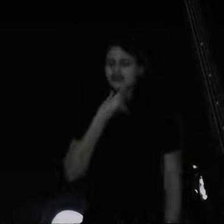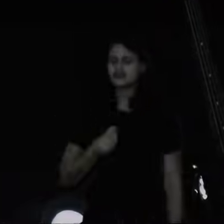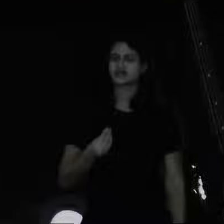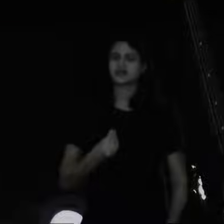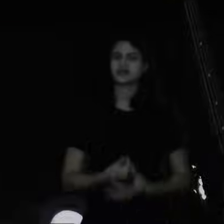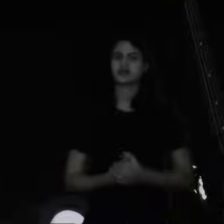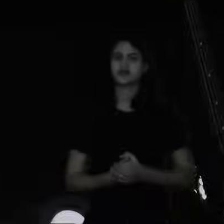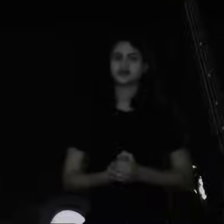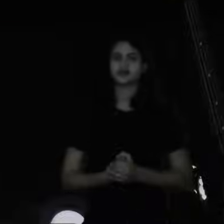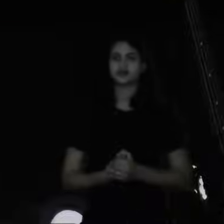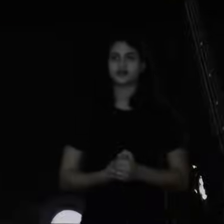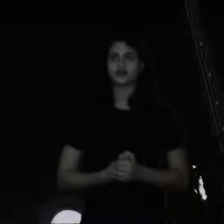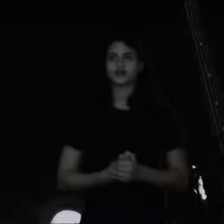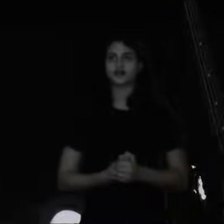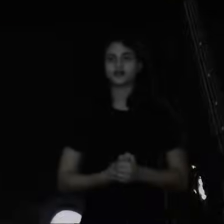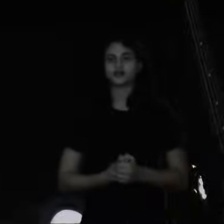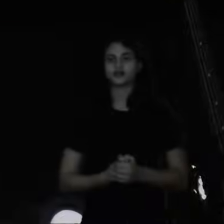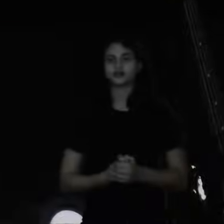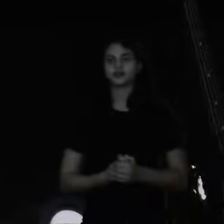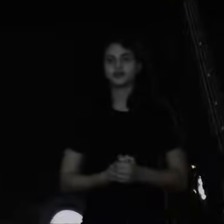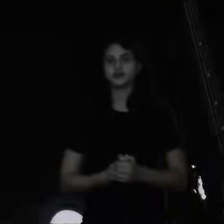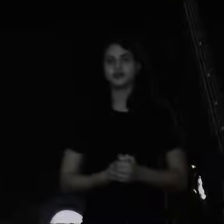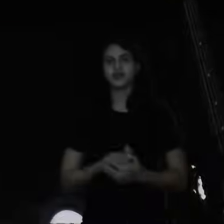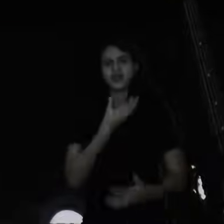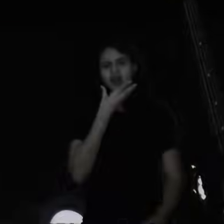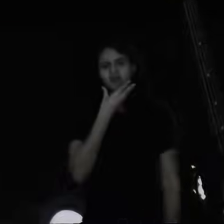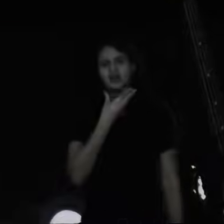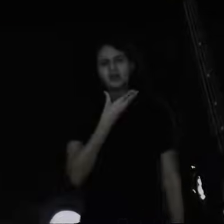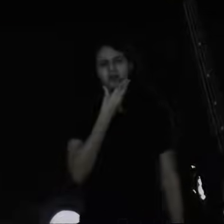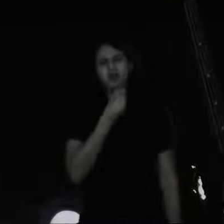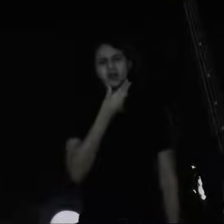pense num homem que sofreu injustiças,